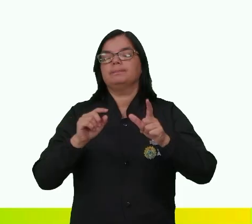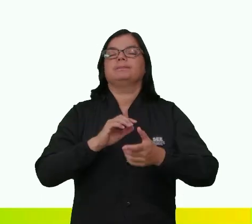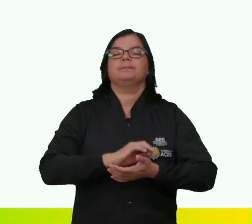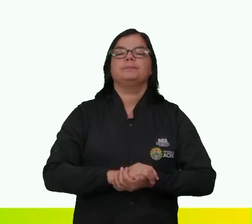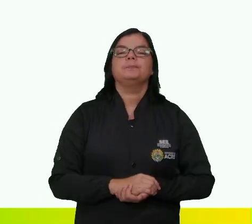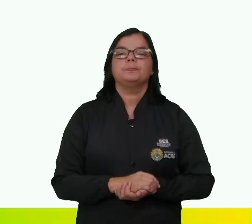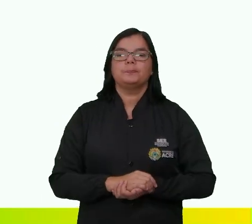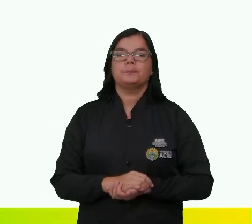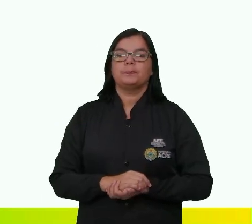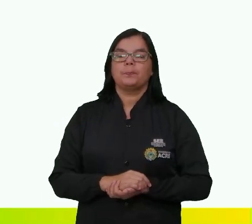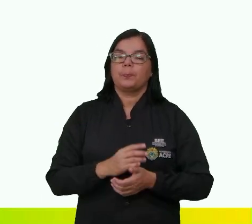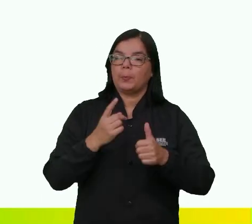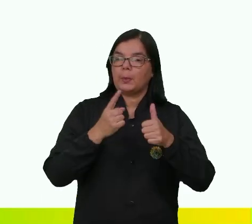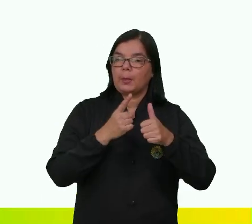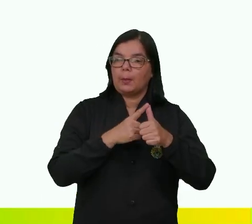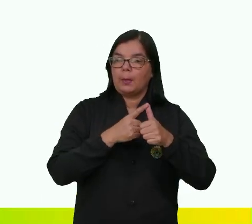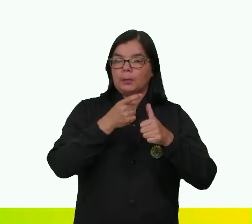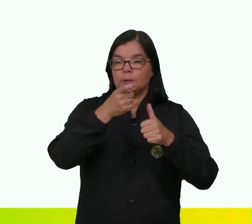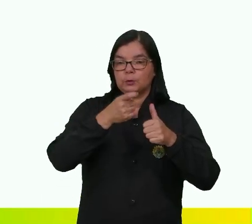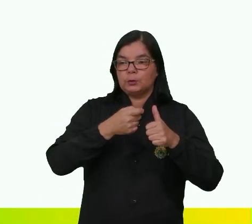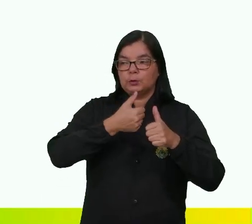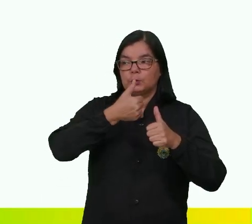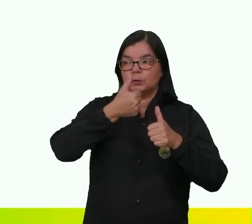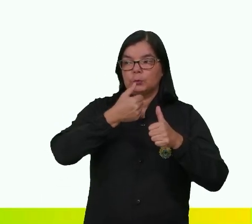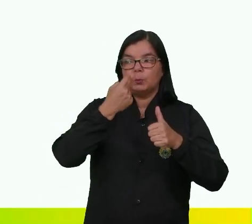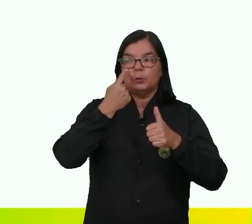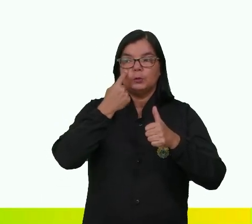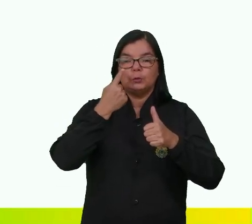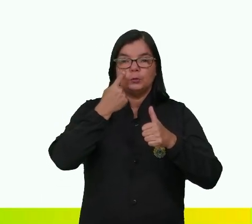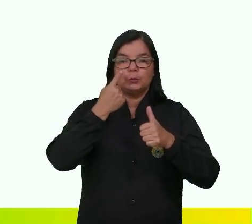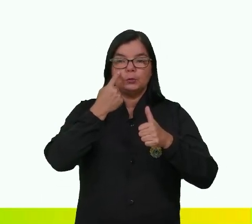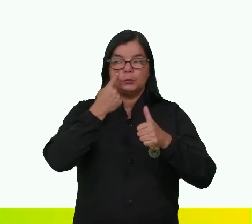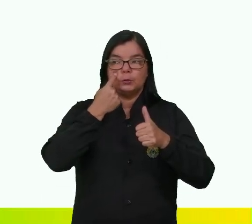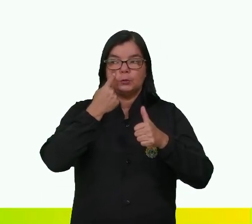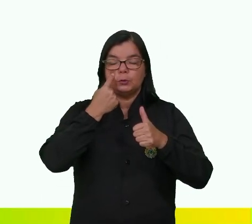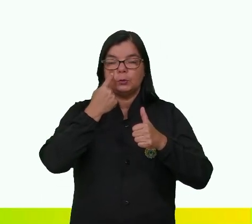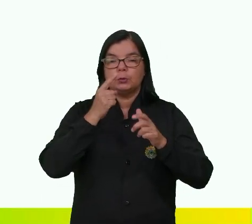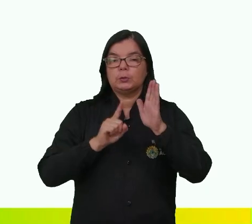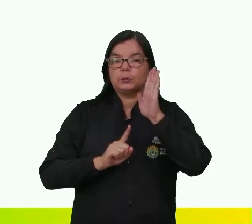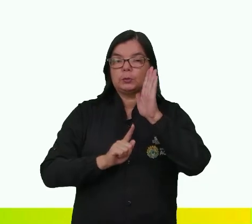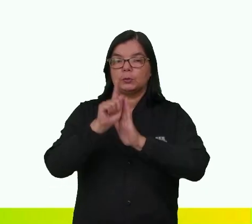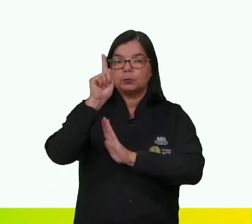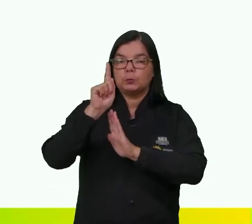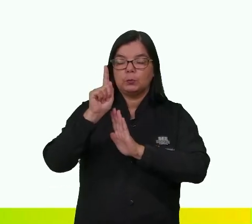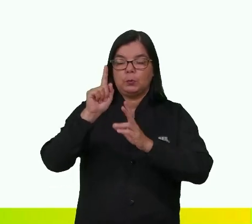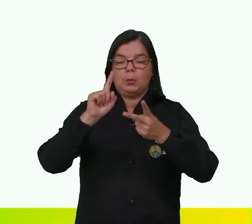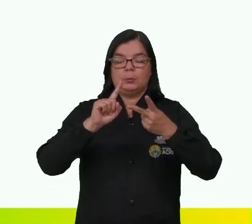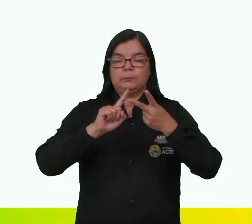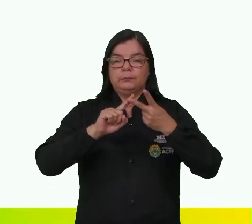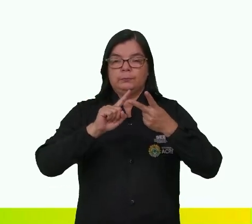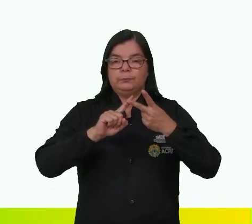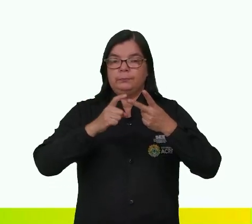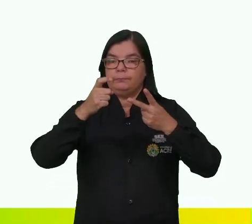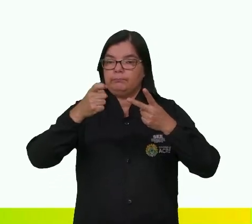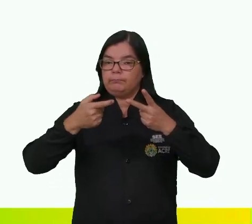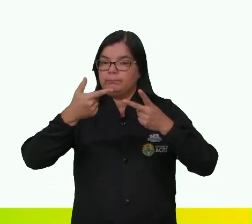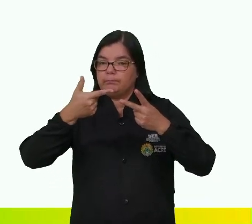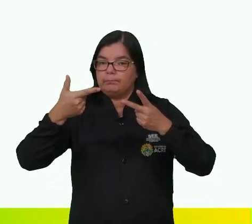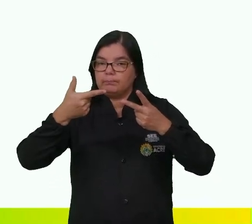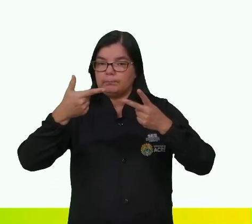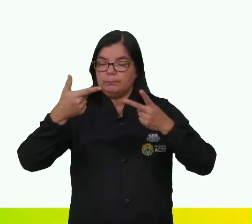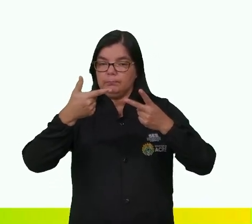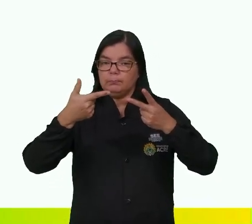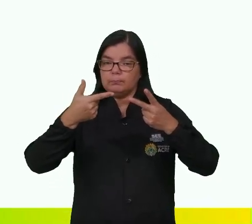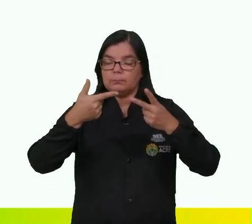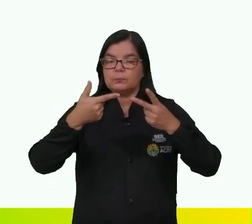Então, na primeira raiz é o momento de lançamento desse foguete. Na segunda raiz é o momento em que ele